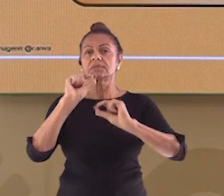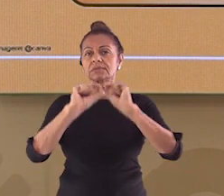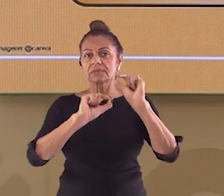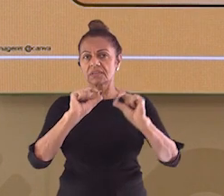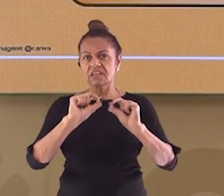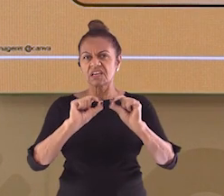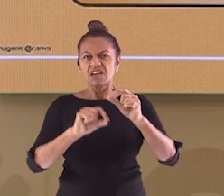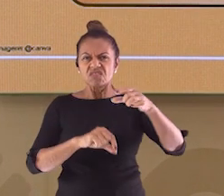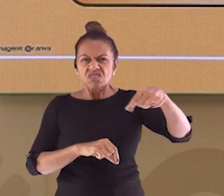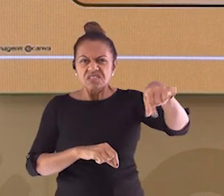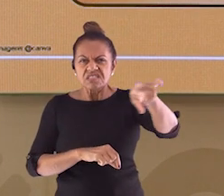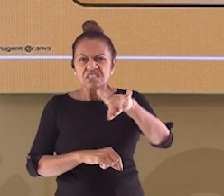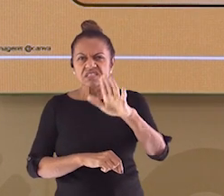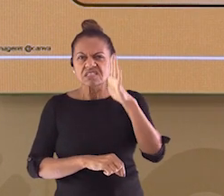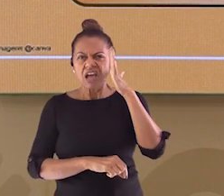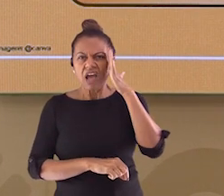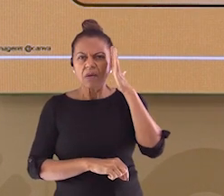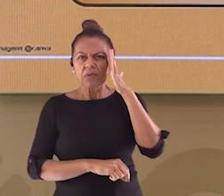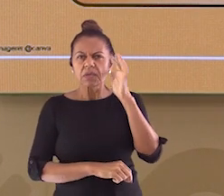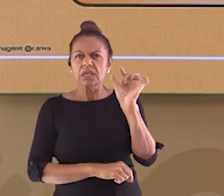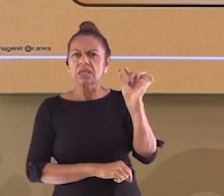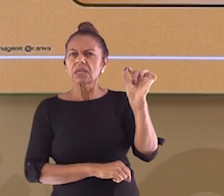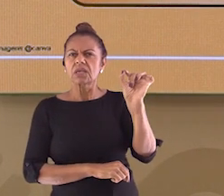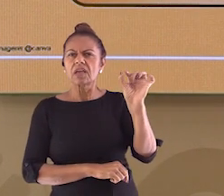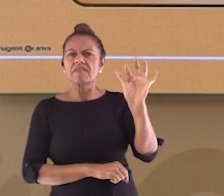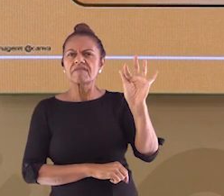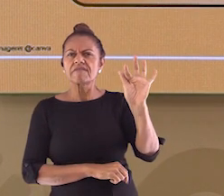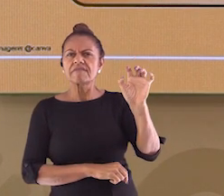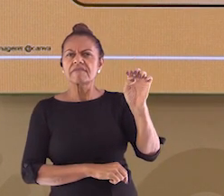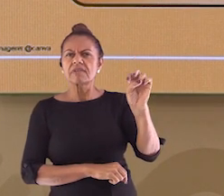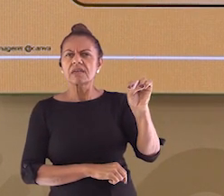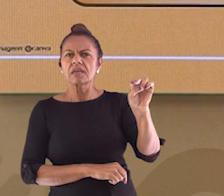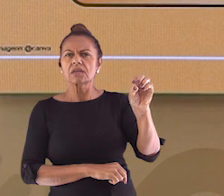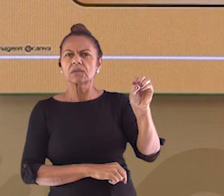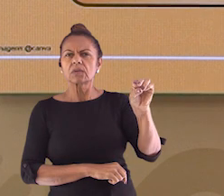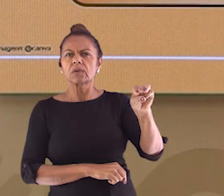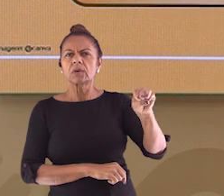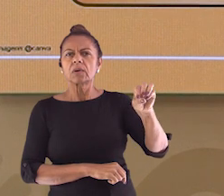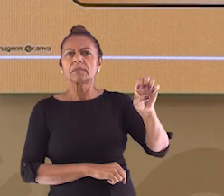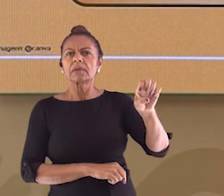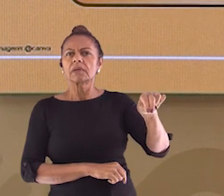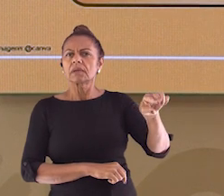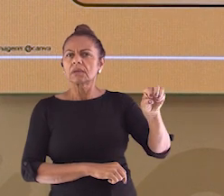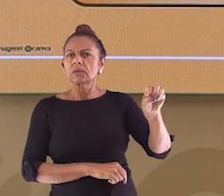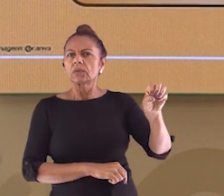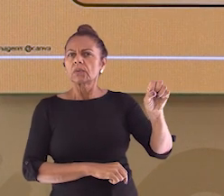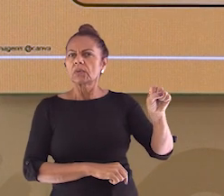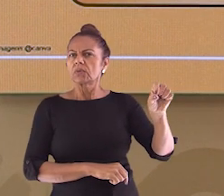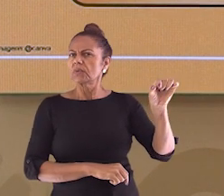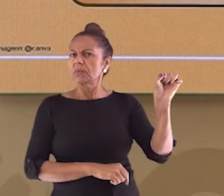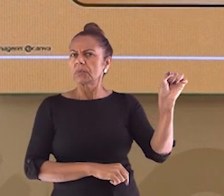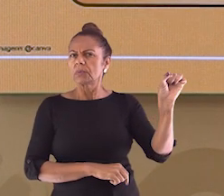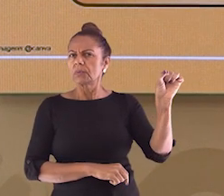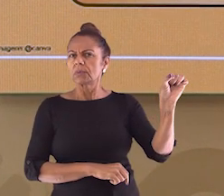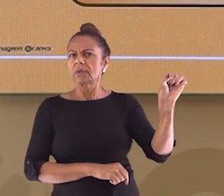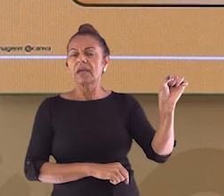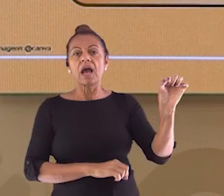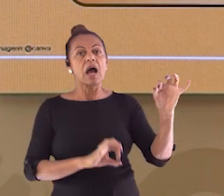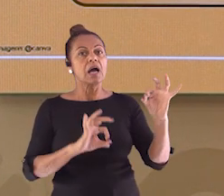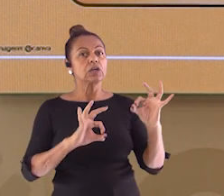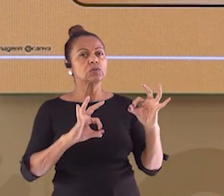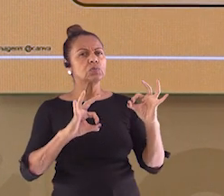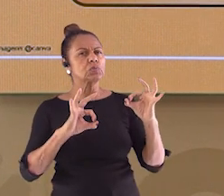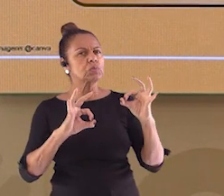sabe o que é um fenômeno? Bom, os fenômenos, ele é toda e qualquer transformação